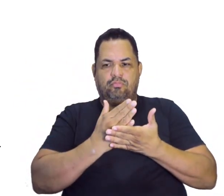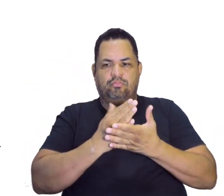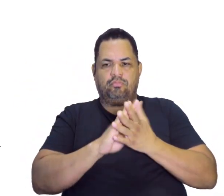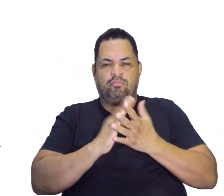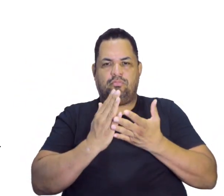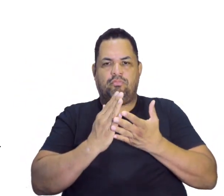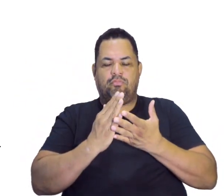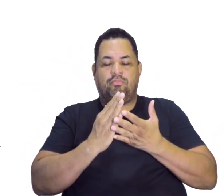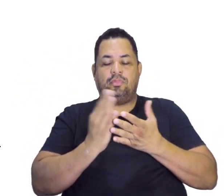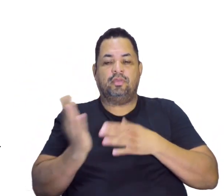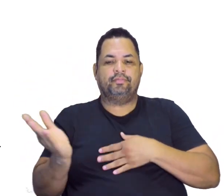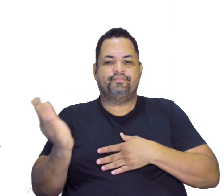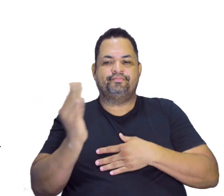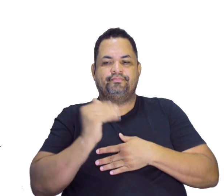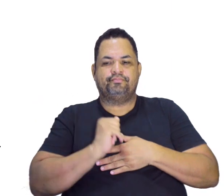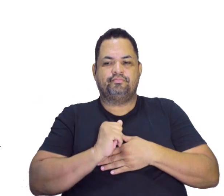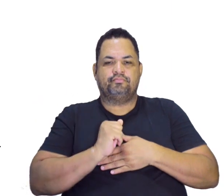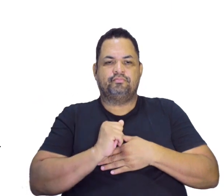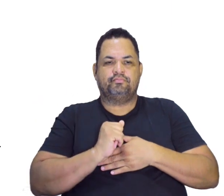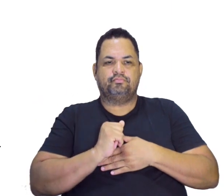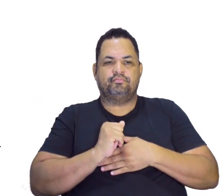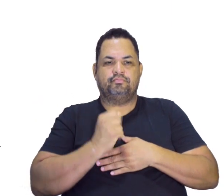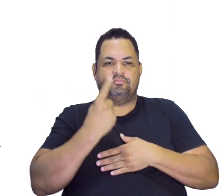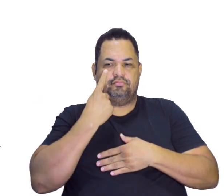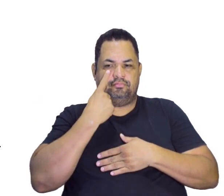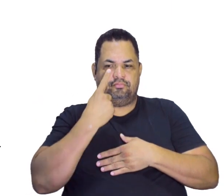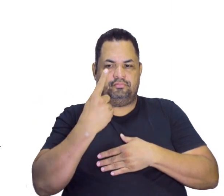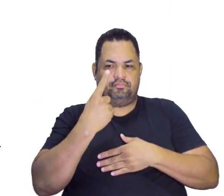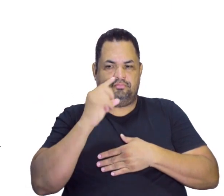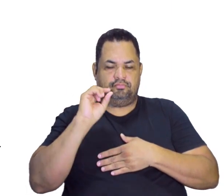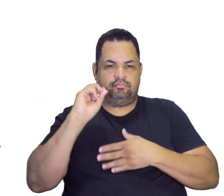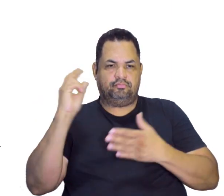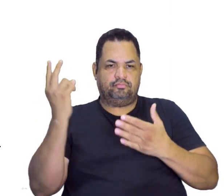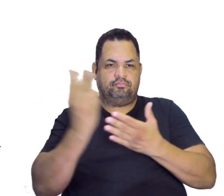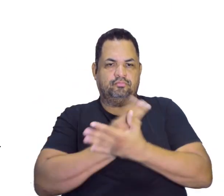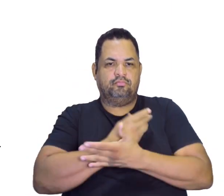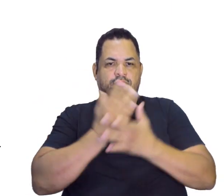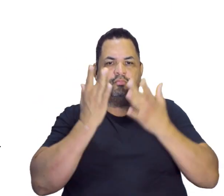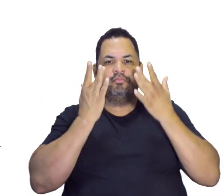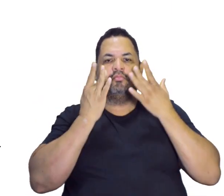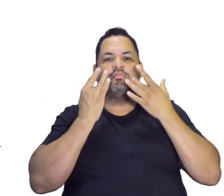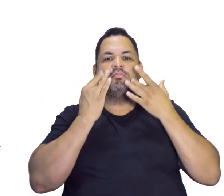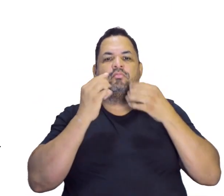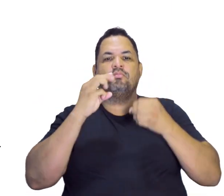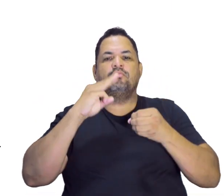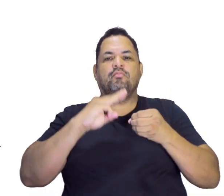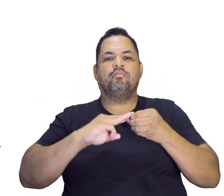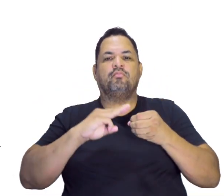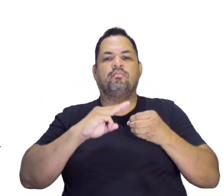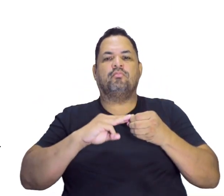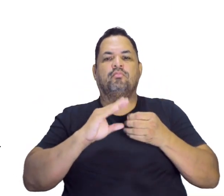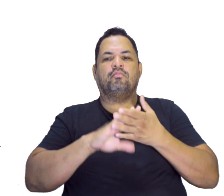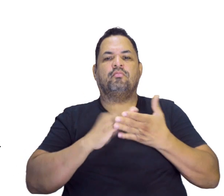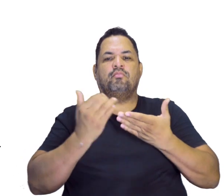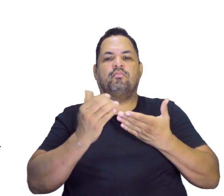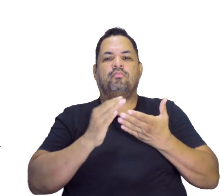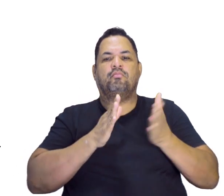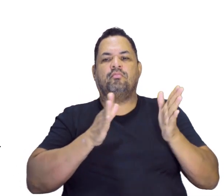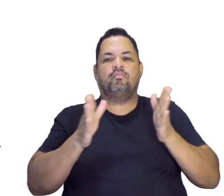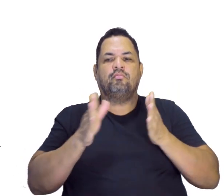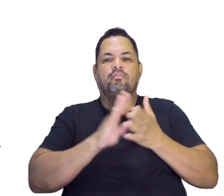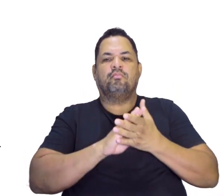Moderna. Então vamos ver que aconteceu no Teatro Municipal entre os